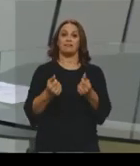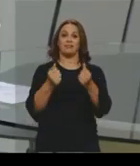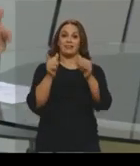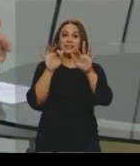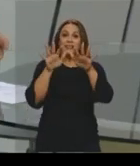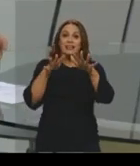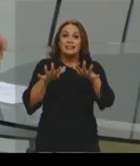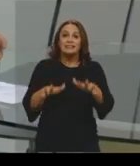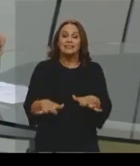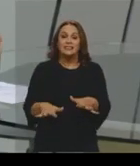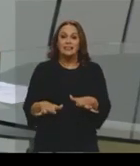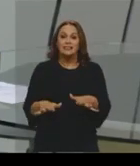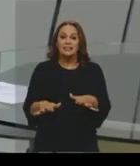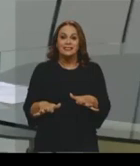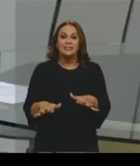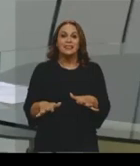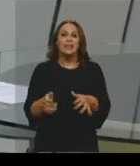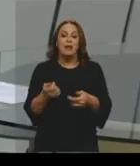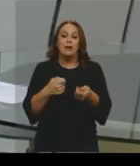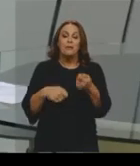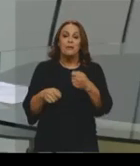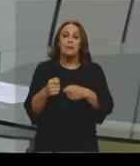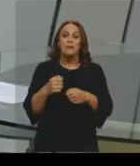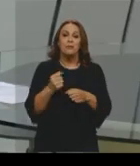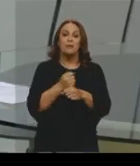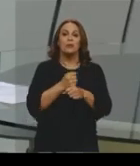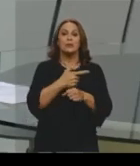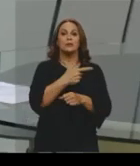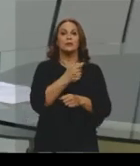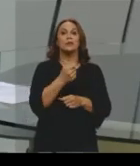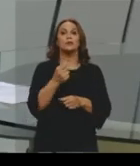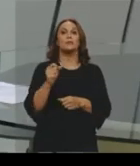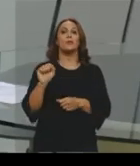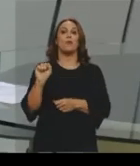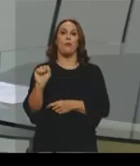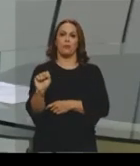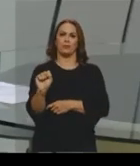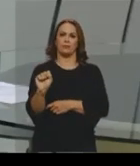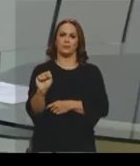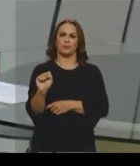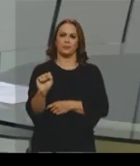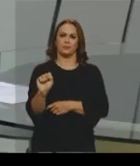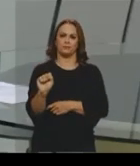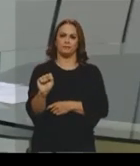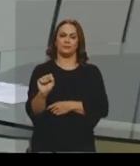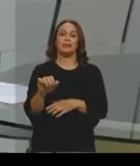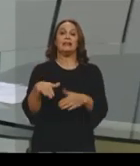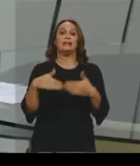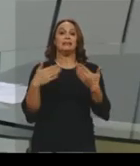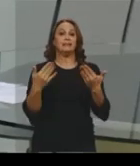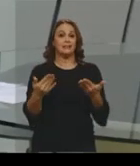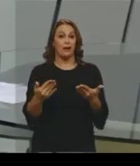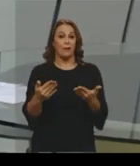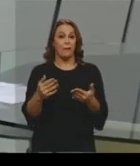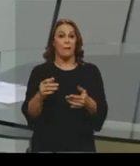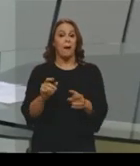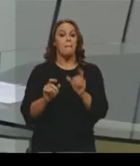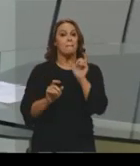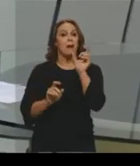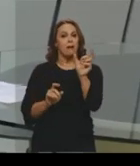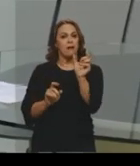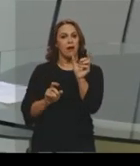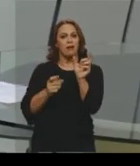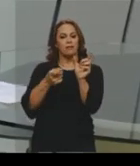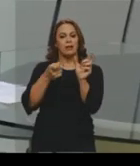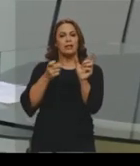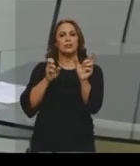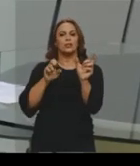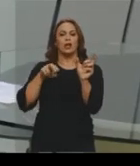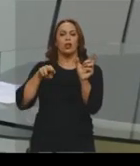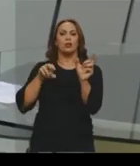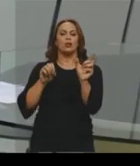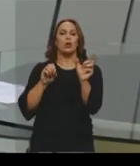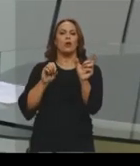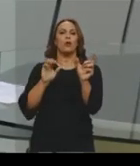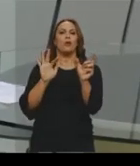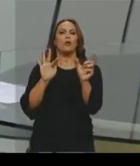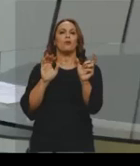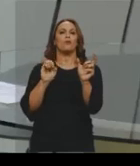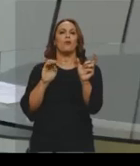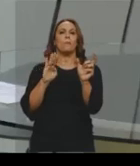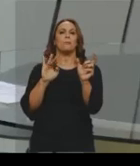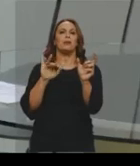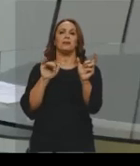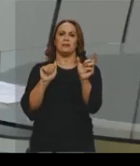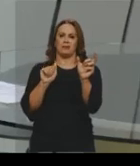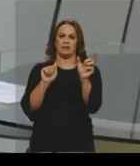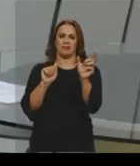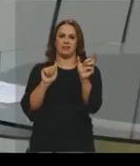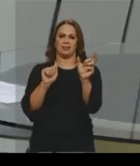ao estrangeiro. E isso foi mencionado na aula passada, quando eu comentei que quando a crise